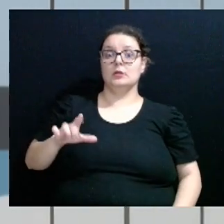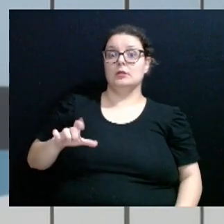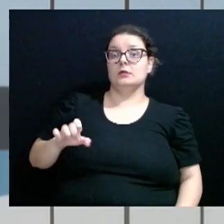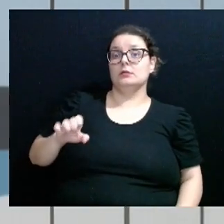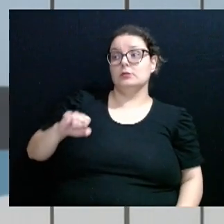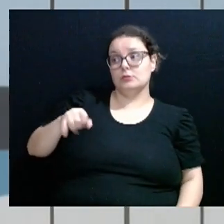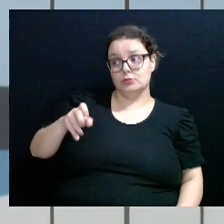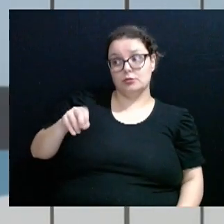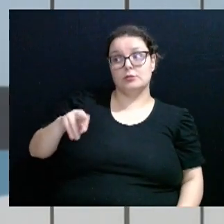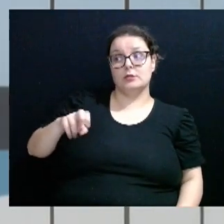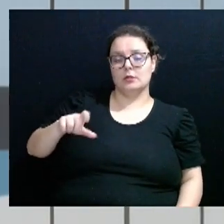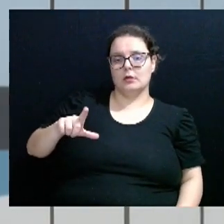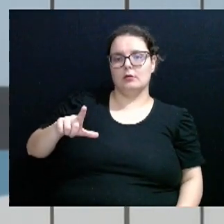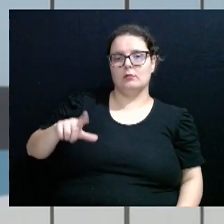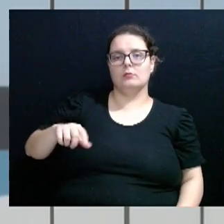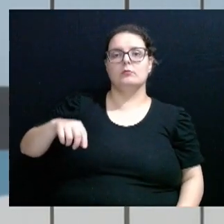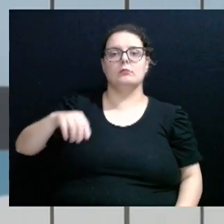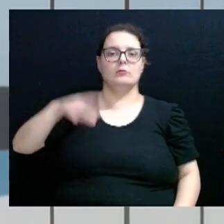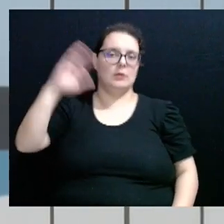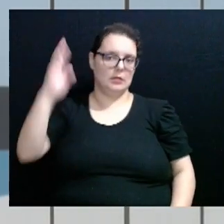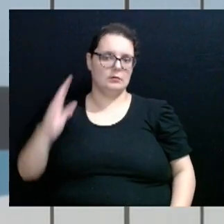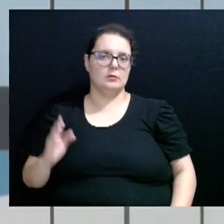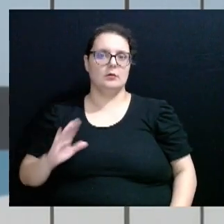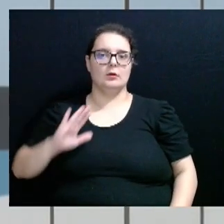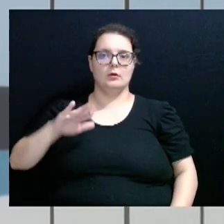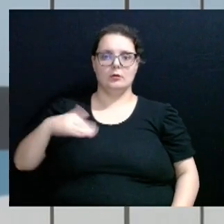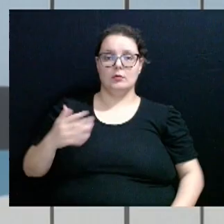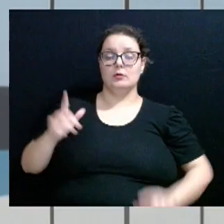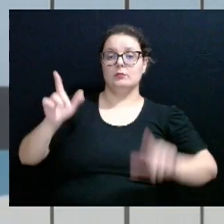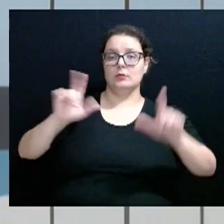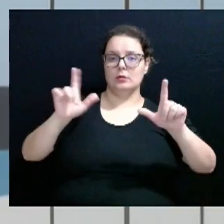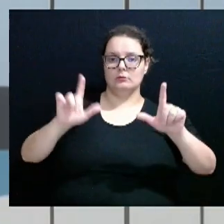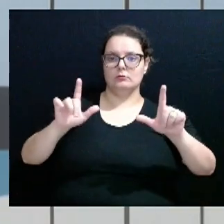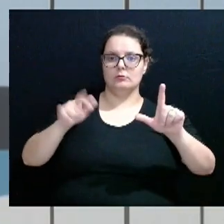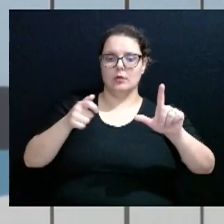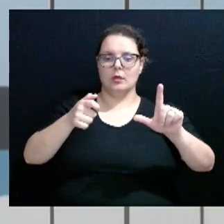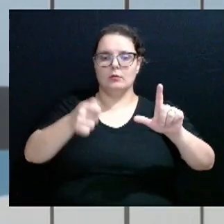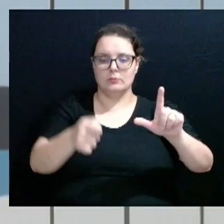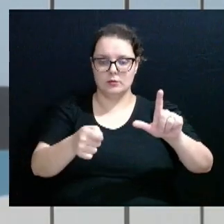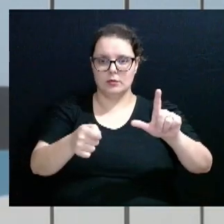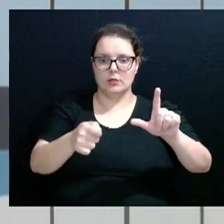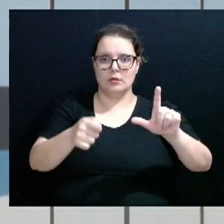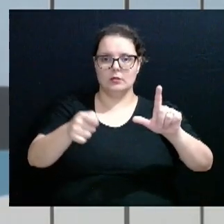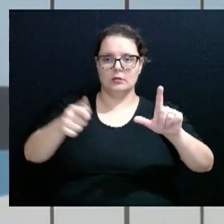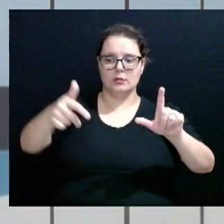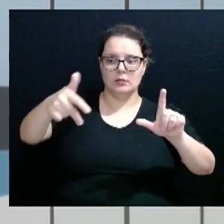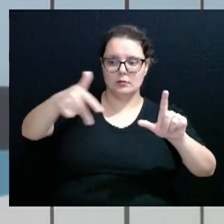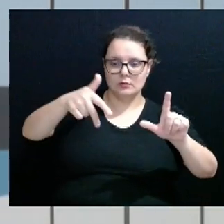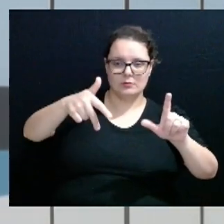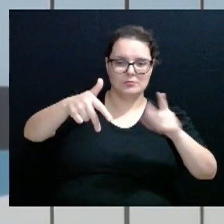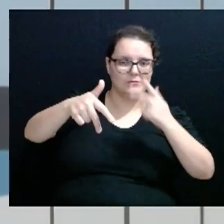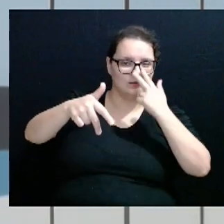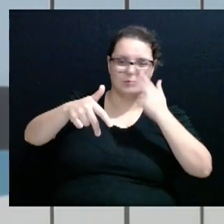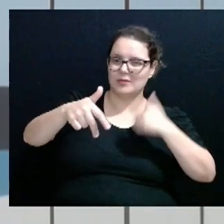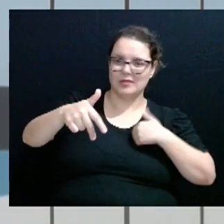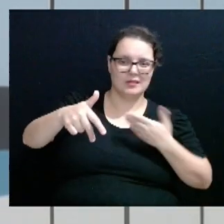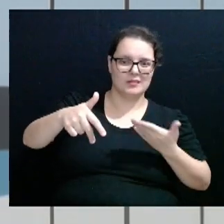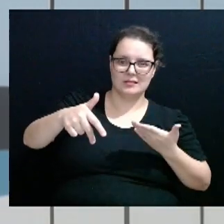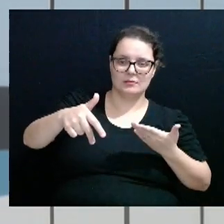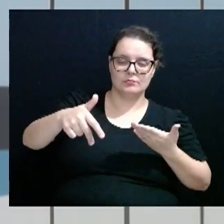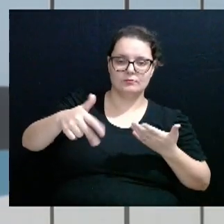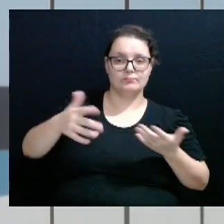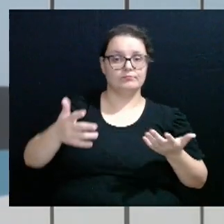quando você abre a TV e você não vê alguém que se parece com você, né? E aí, quando você olha para o Brasil,